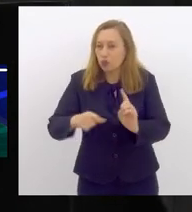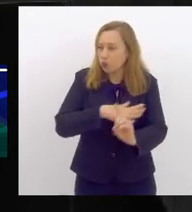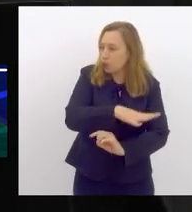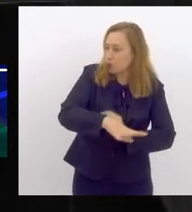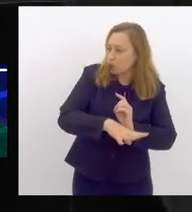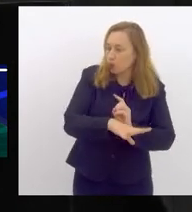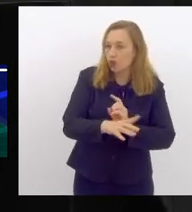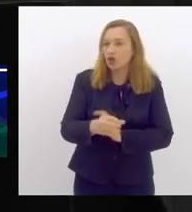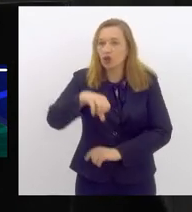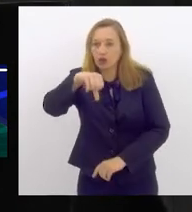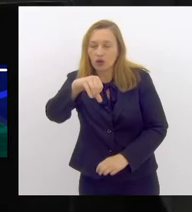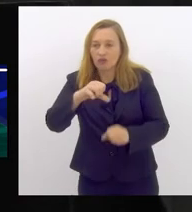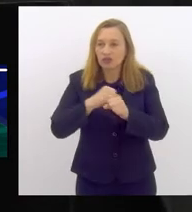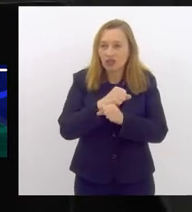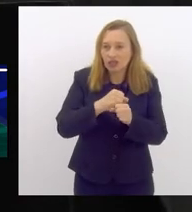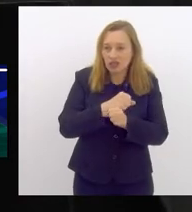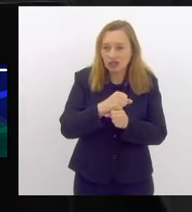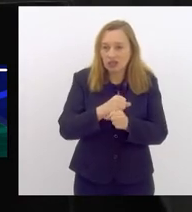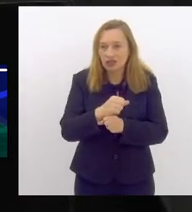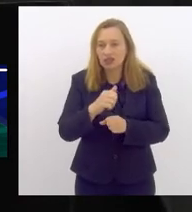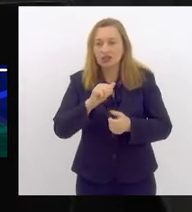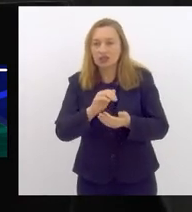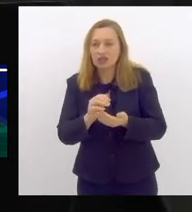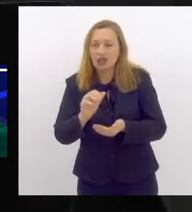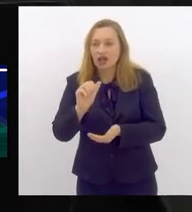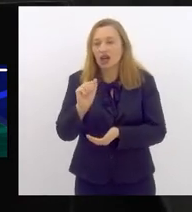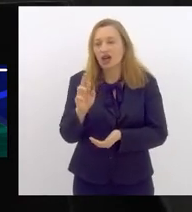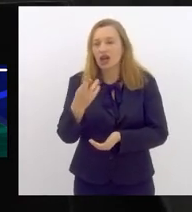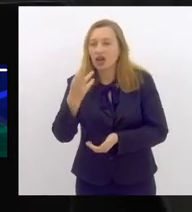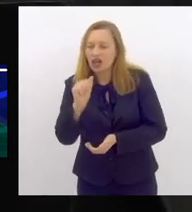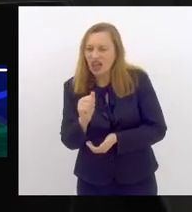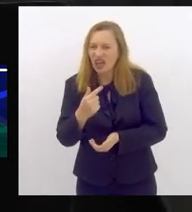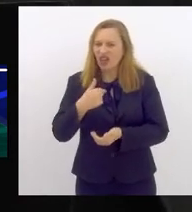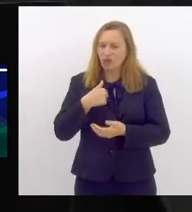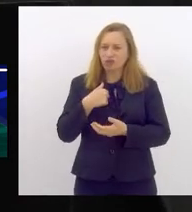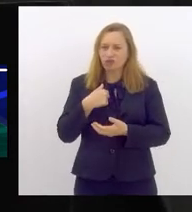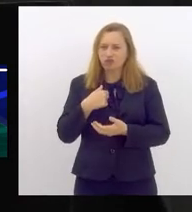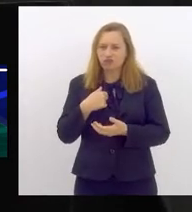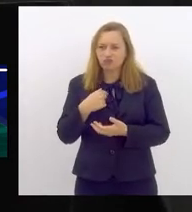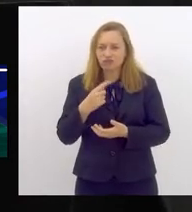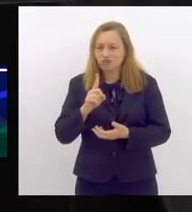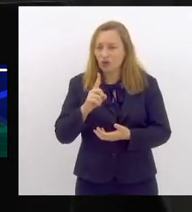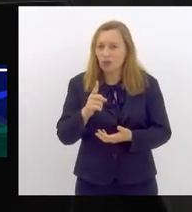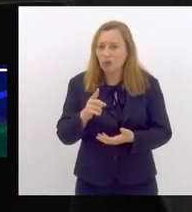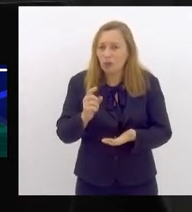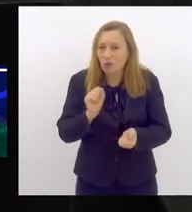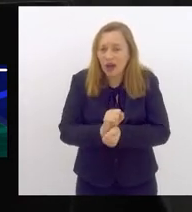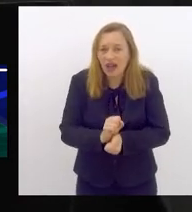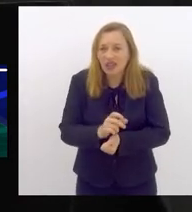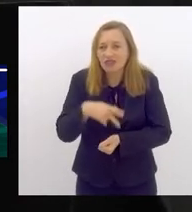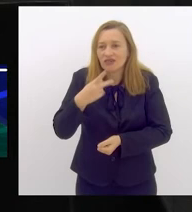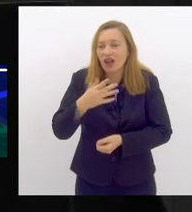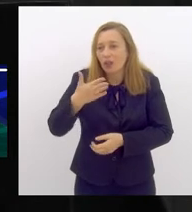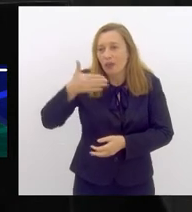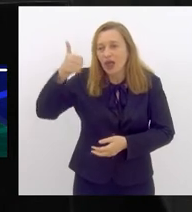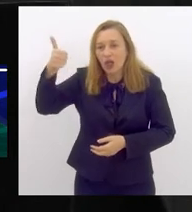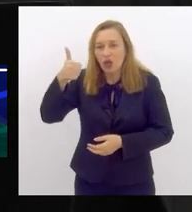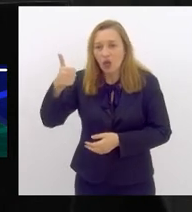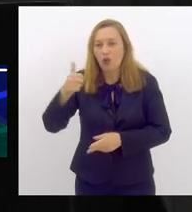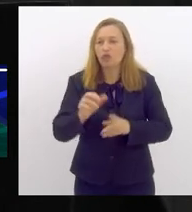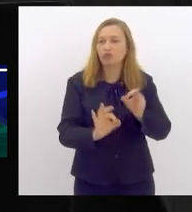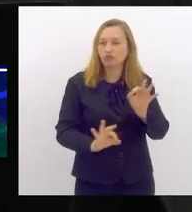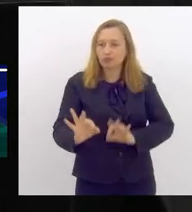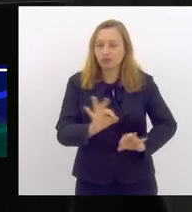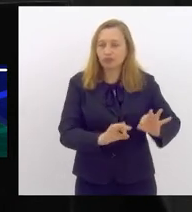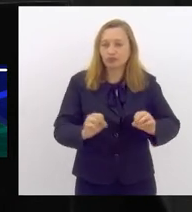que fui por 9 anos em Angra dos Reis Não me canso de afirmar que o maior e o melhor programa